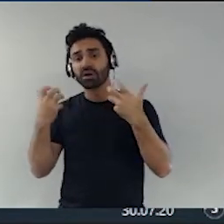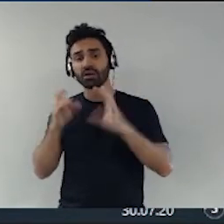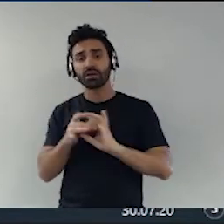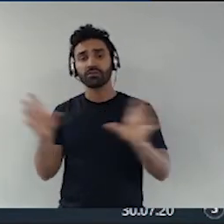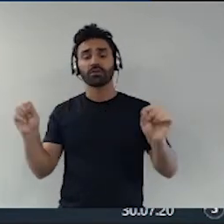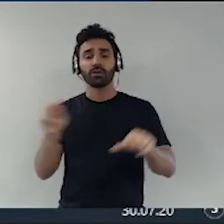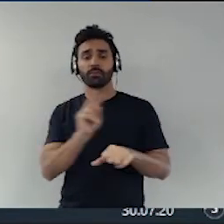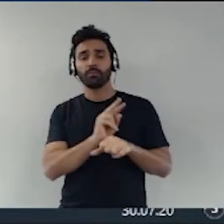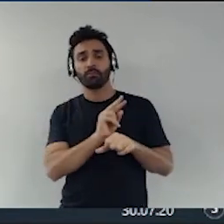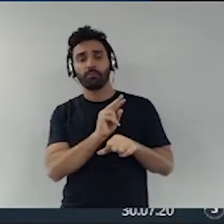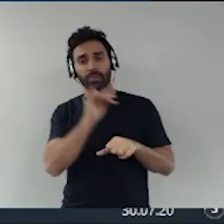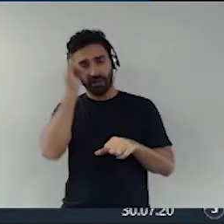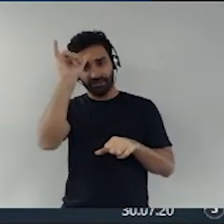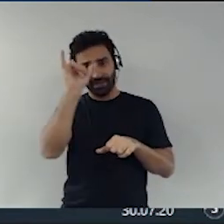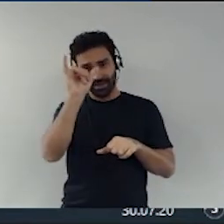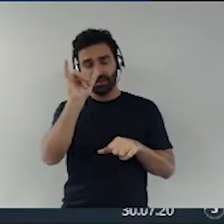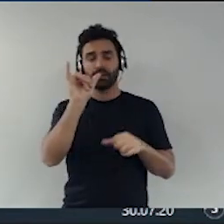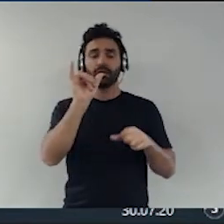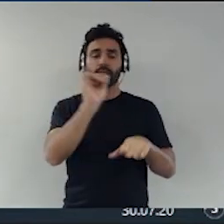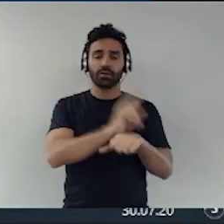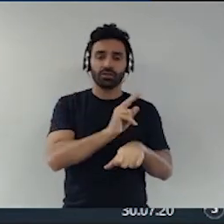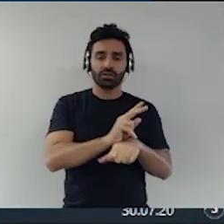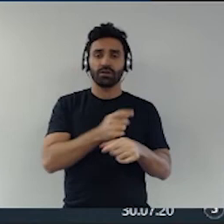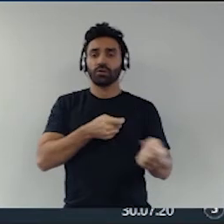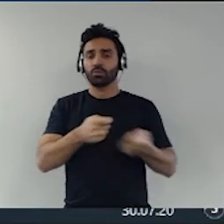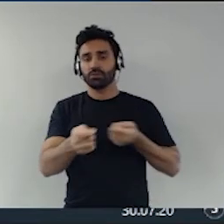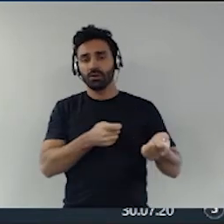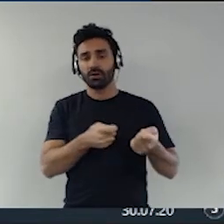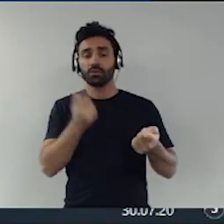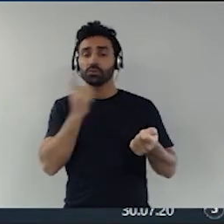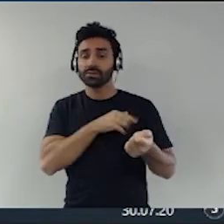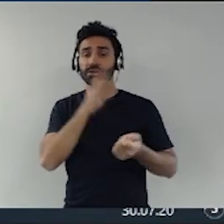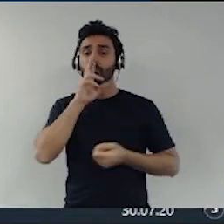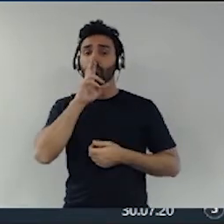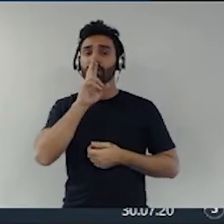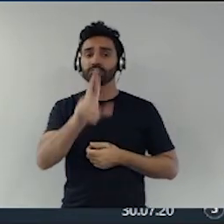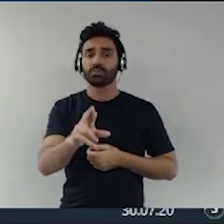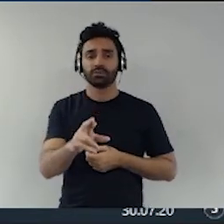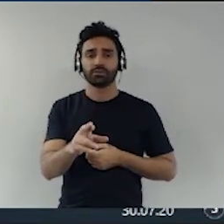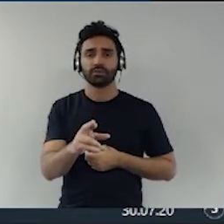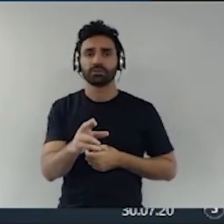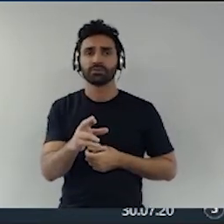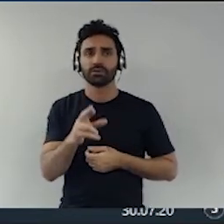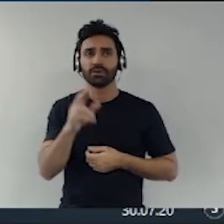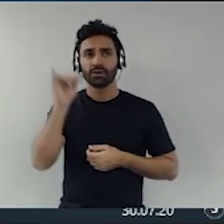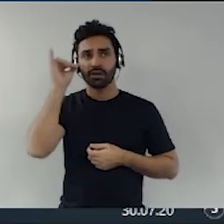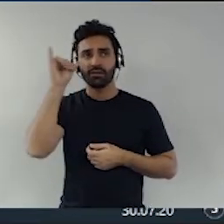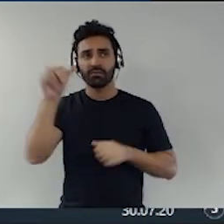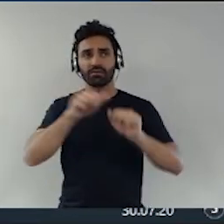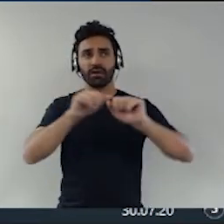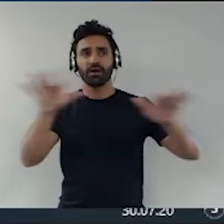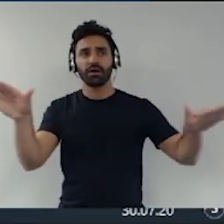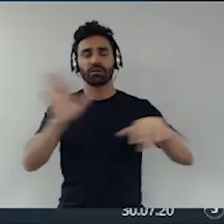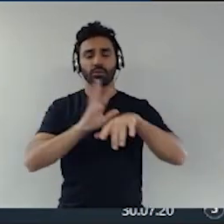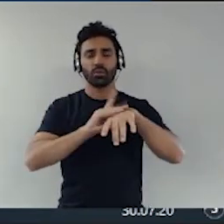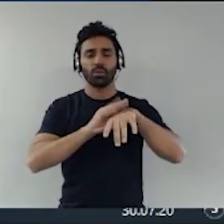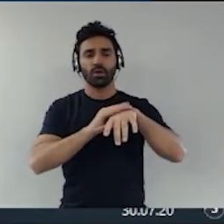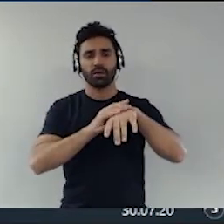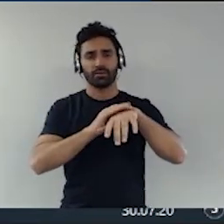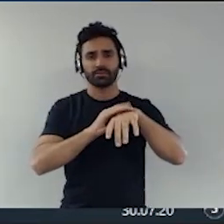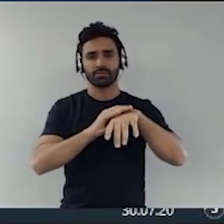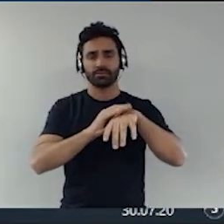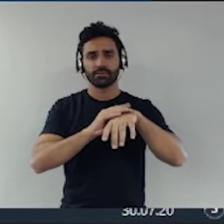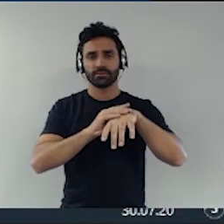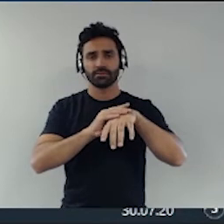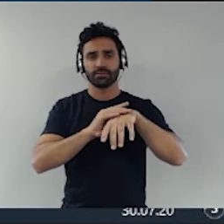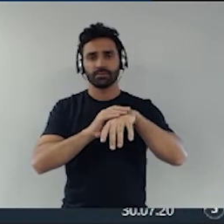prevenir, proteger, controlar e dar uma resposta de saúde pública contra a propagação internacional de doenças de maneiras proporcionais